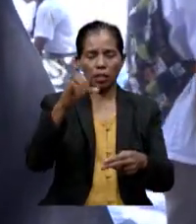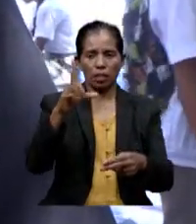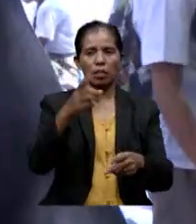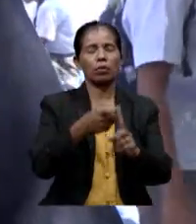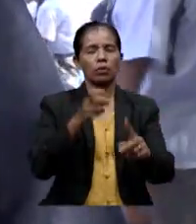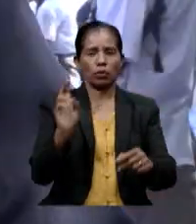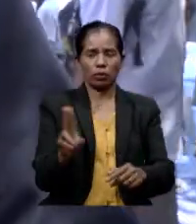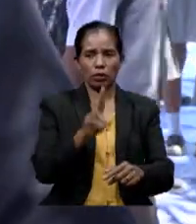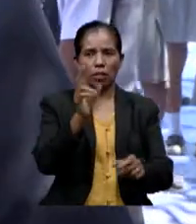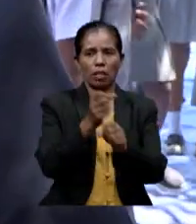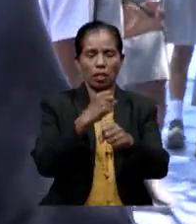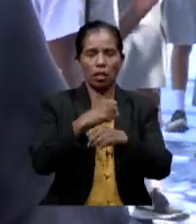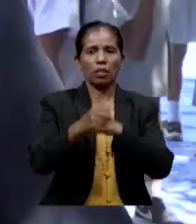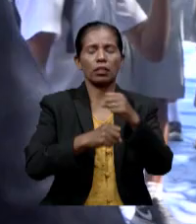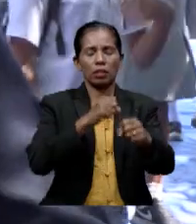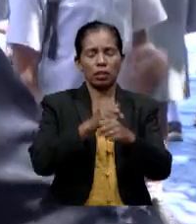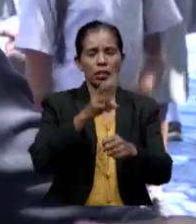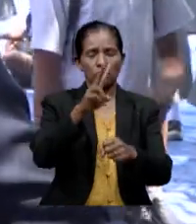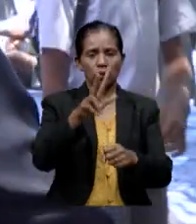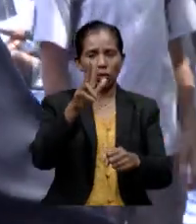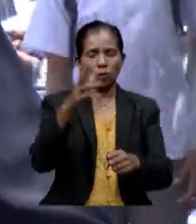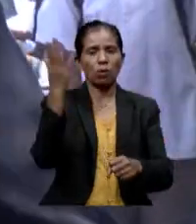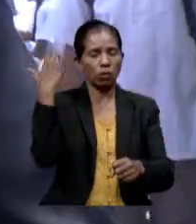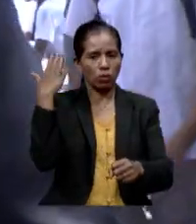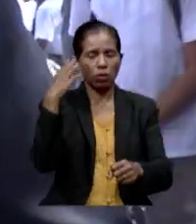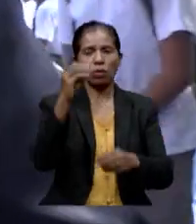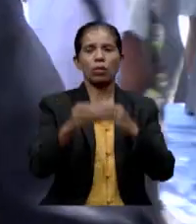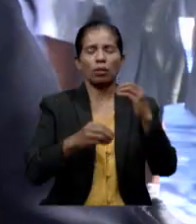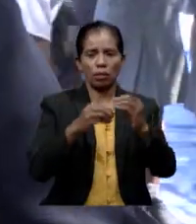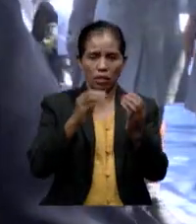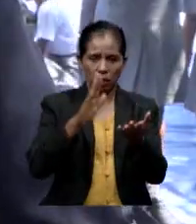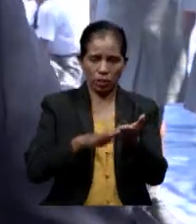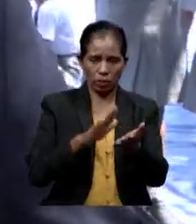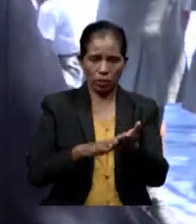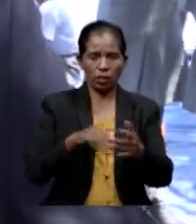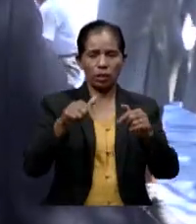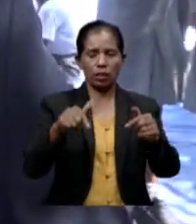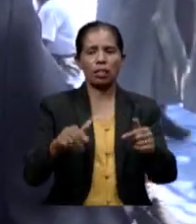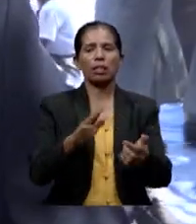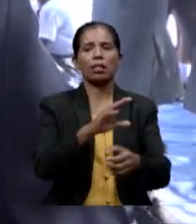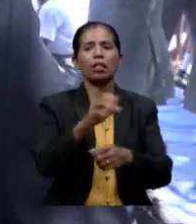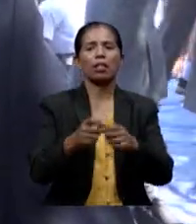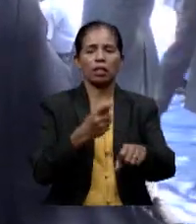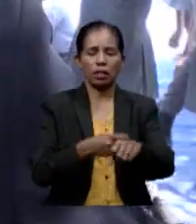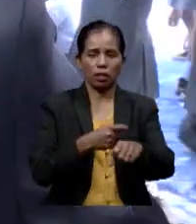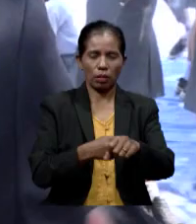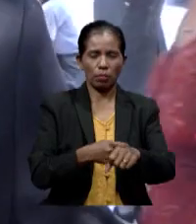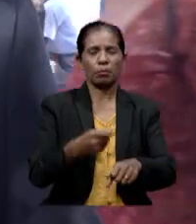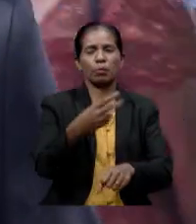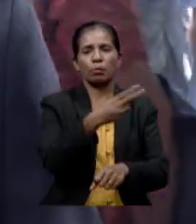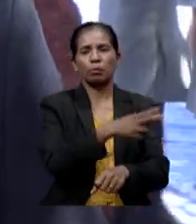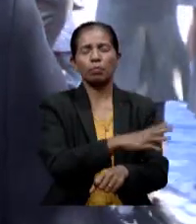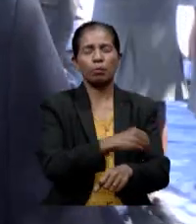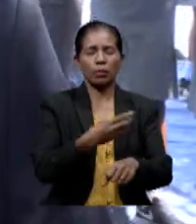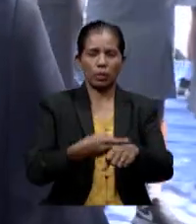Aveiro, Halo e Retinan Rua Tinantolo Liobá, com a existência escola externato de São José durante tempo de ocupação. Nenian